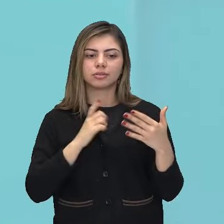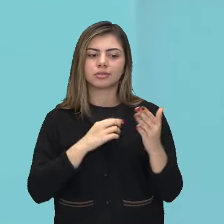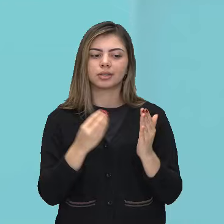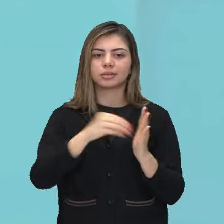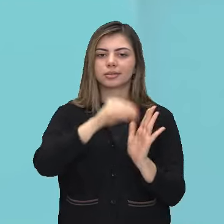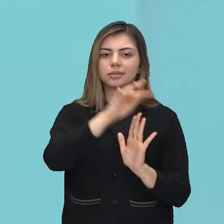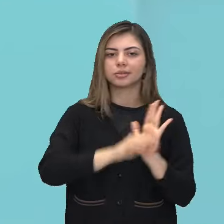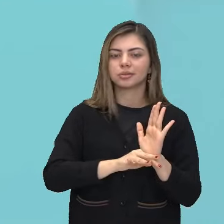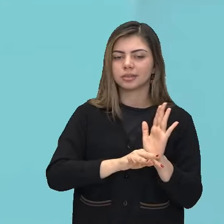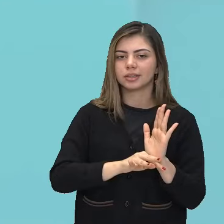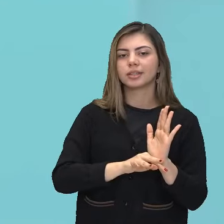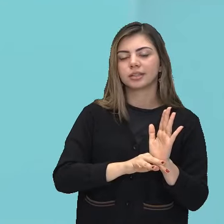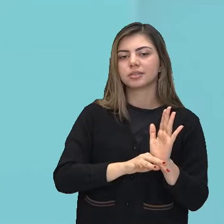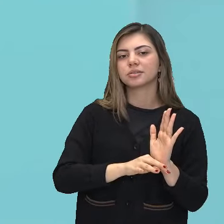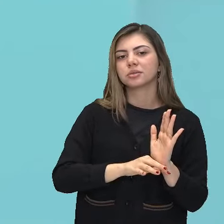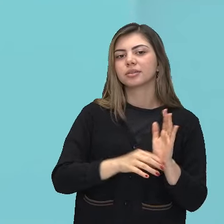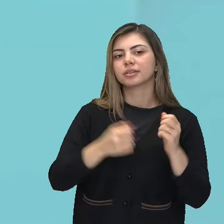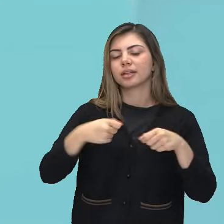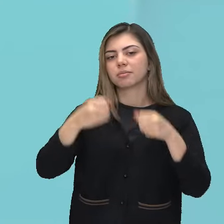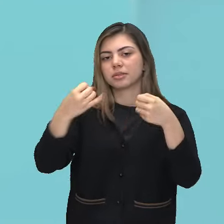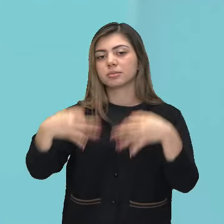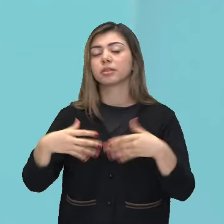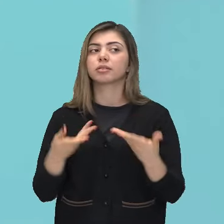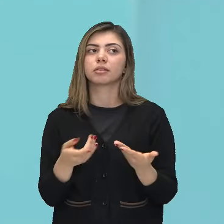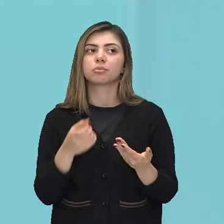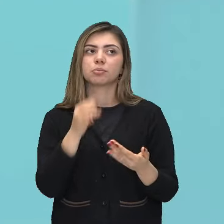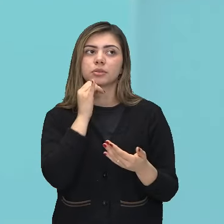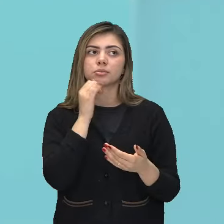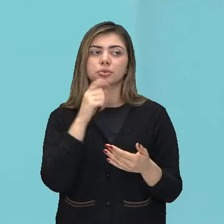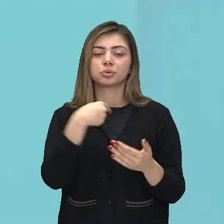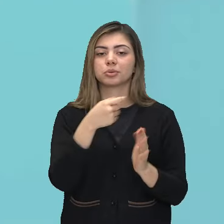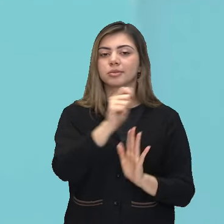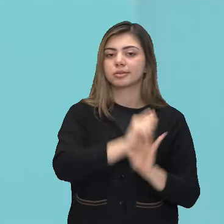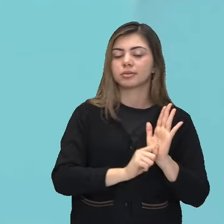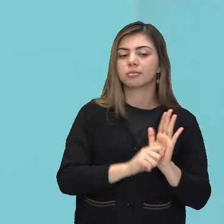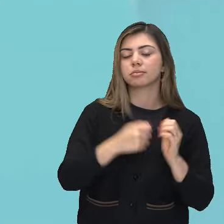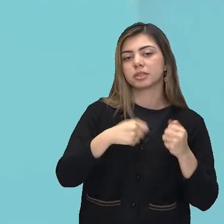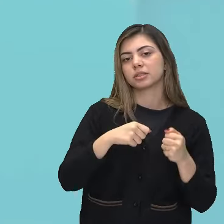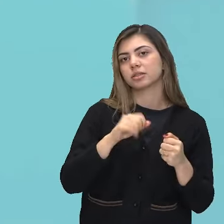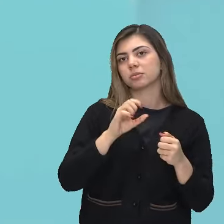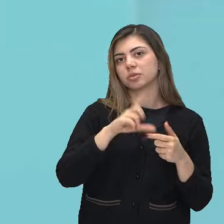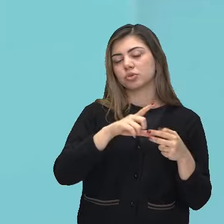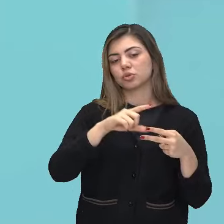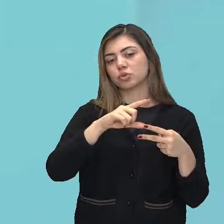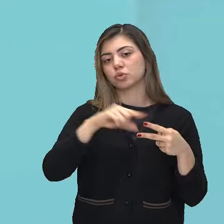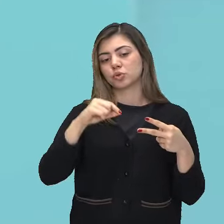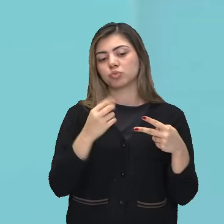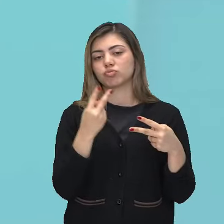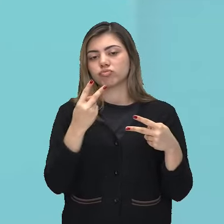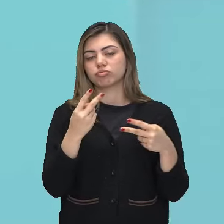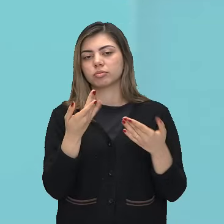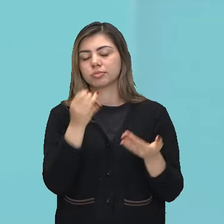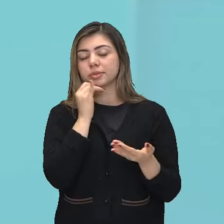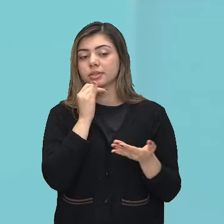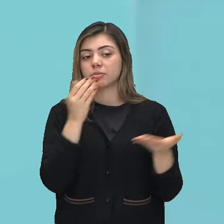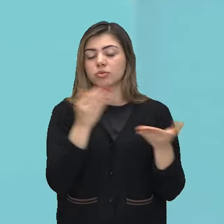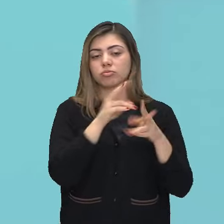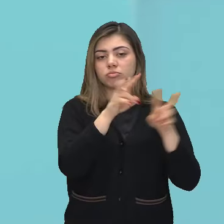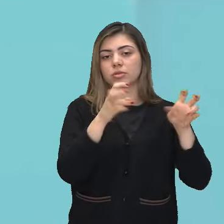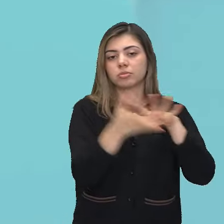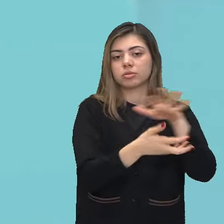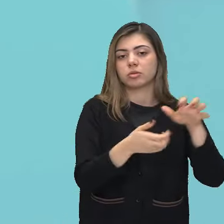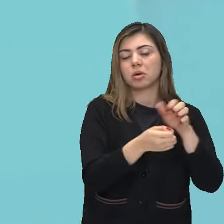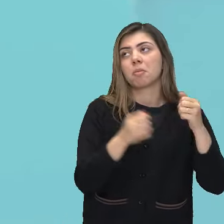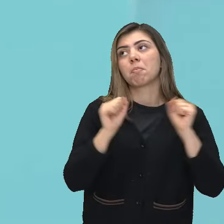só dois pontos geralmente numa redação que a gente queira trabalhar por exemplo a gente tá falando sobre sustentabilidade Você pode falar